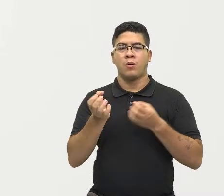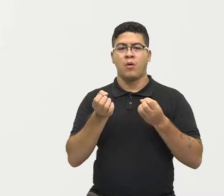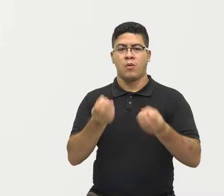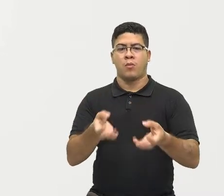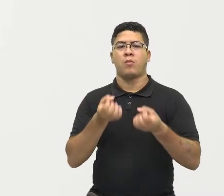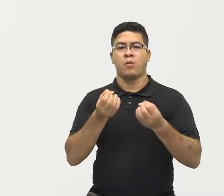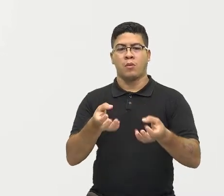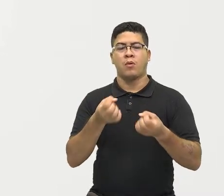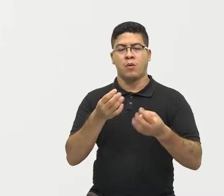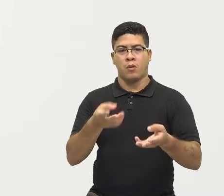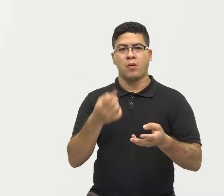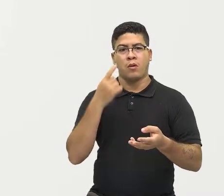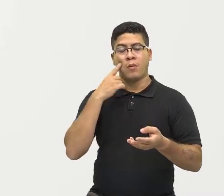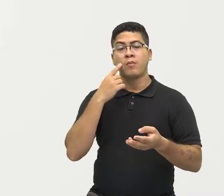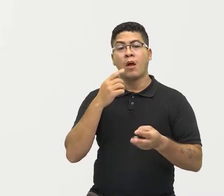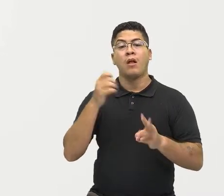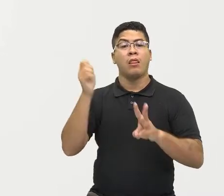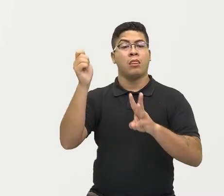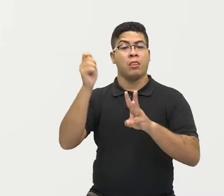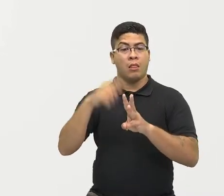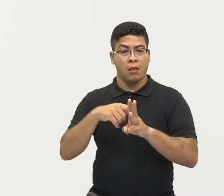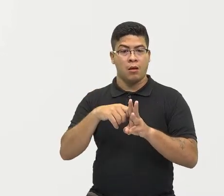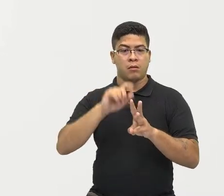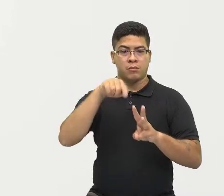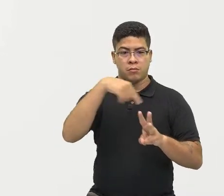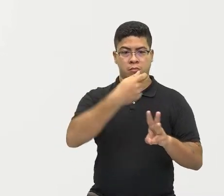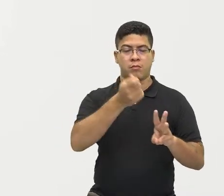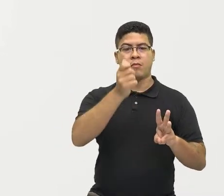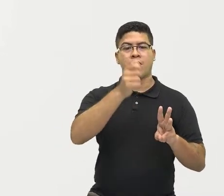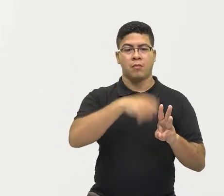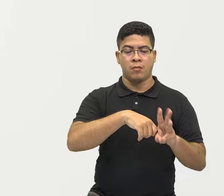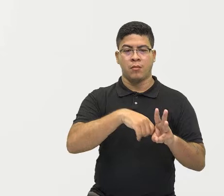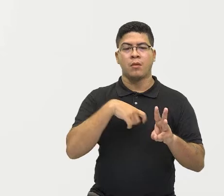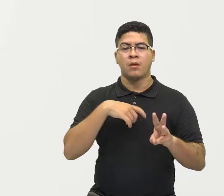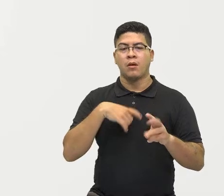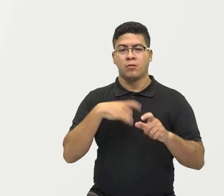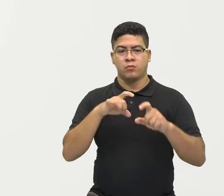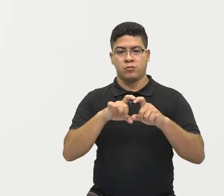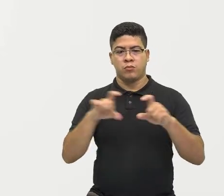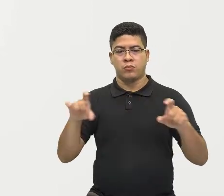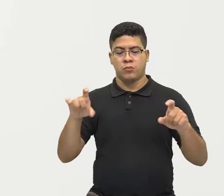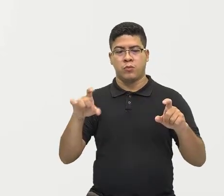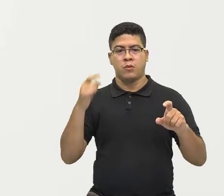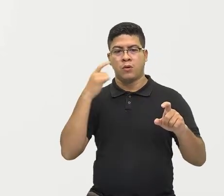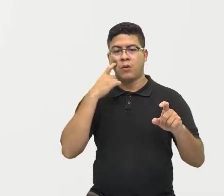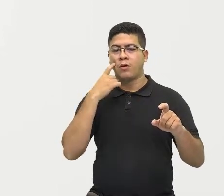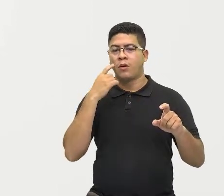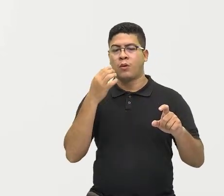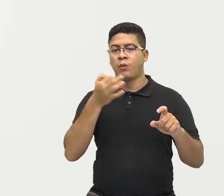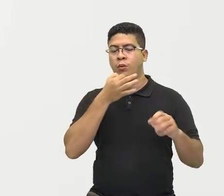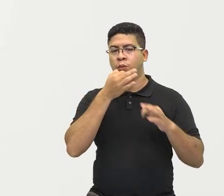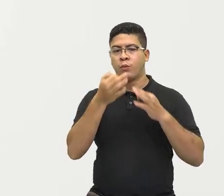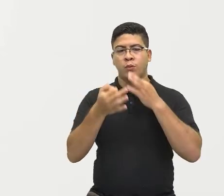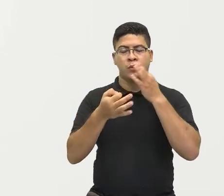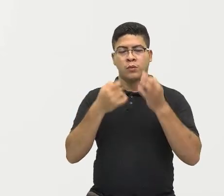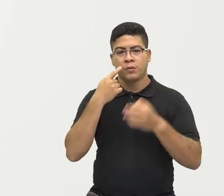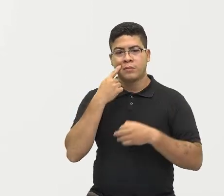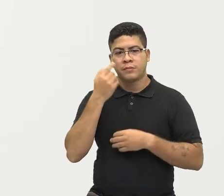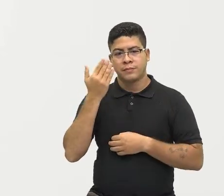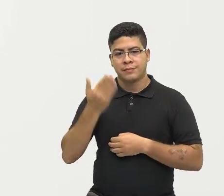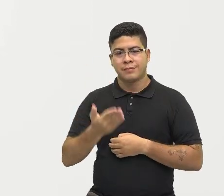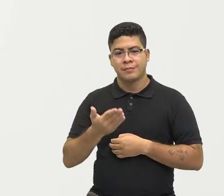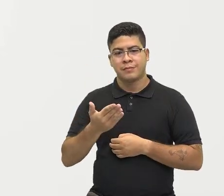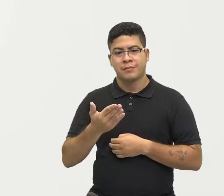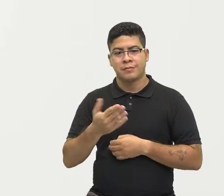de literatura, e o sumário, veja só como era interessante, né? Que hoje o sumário